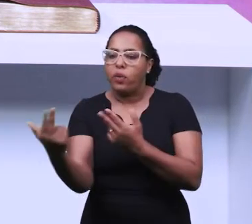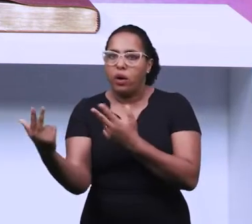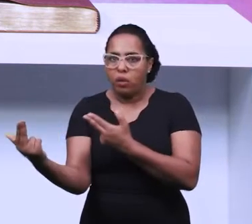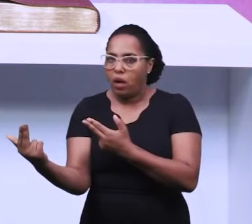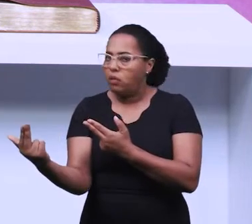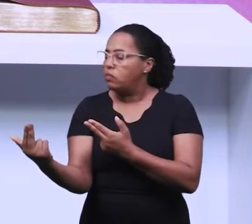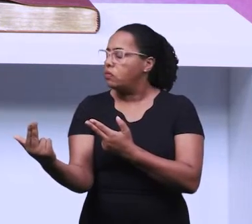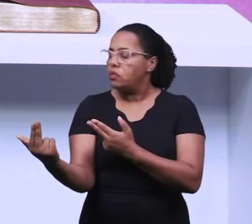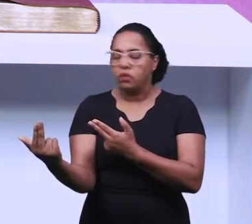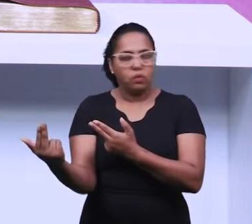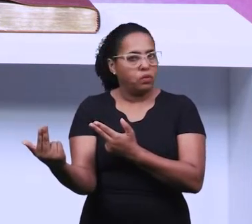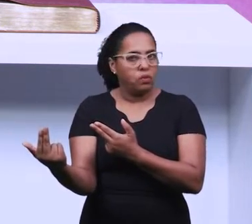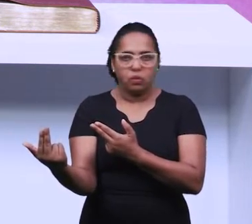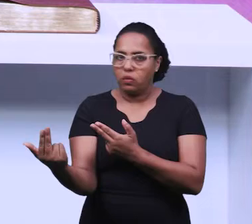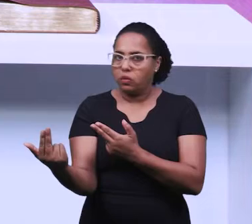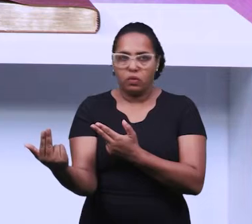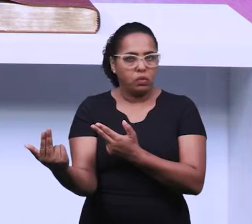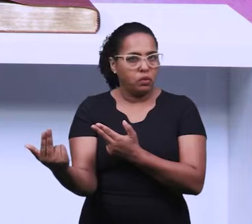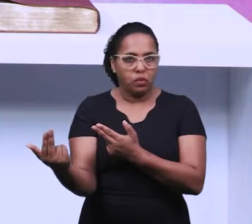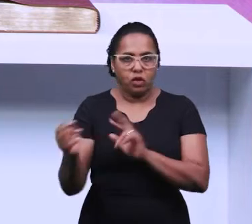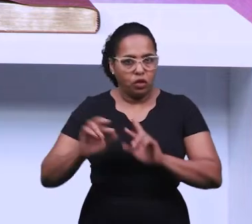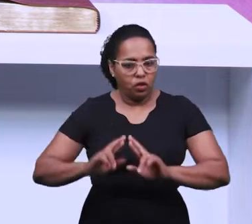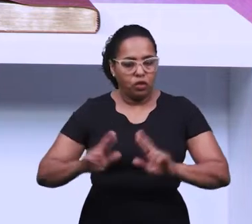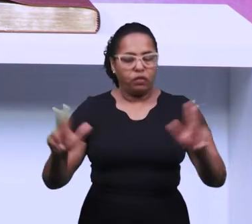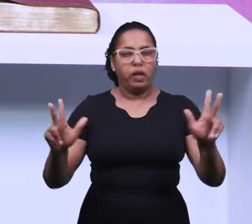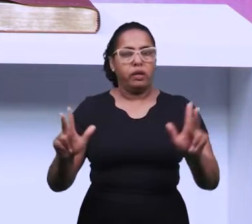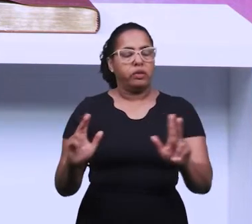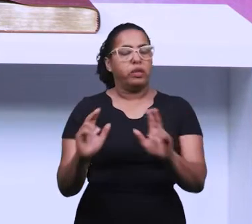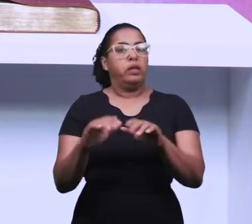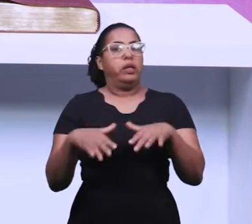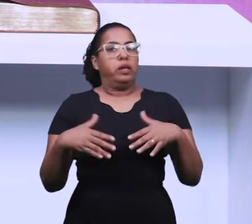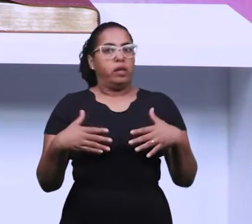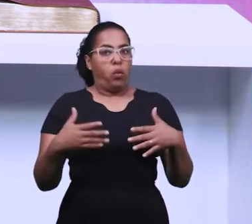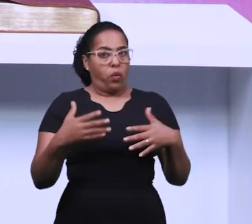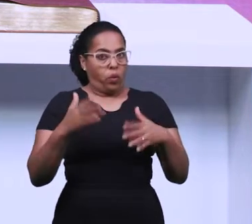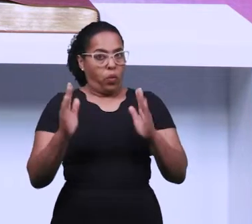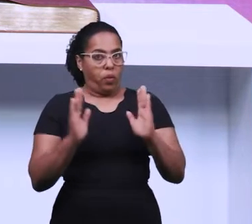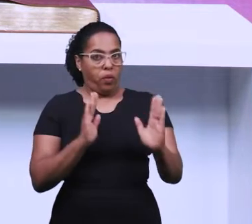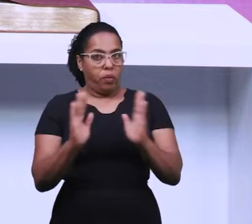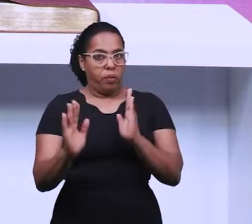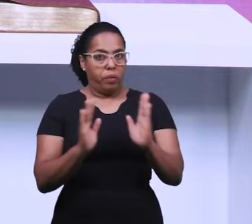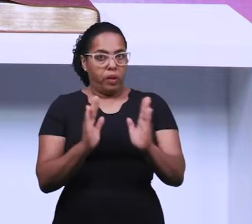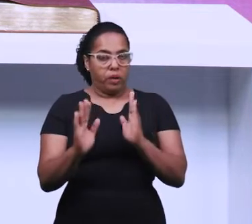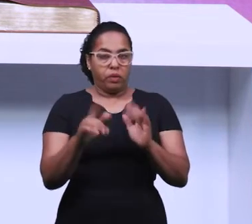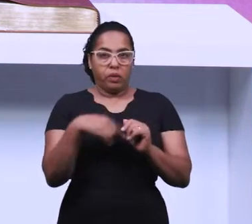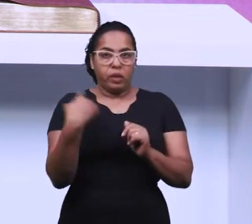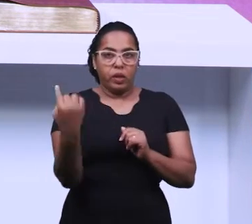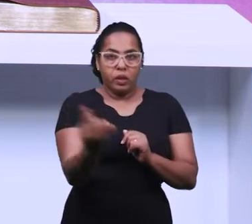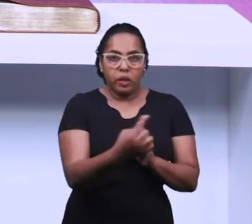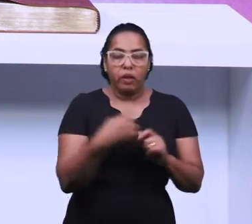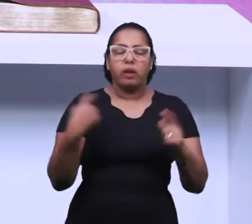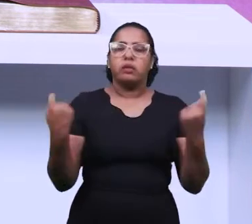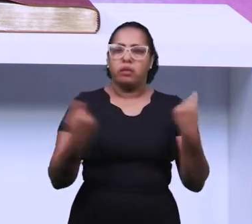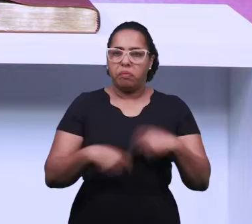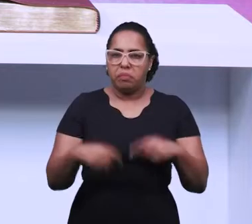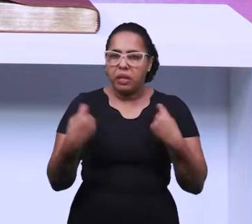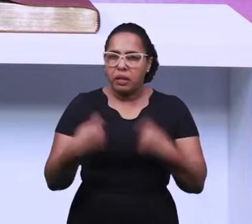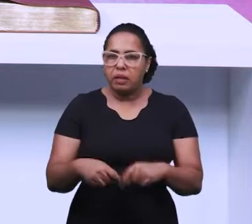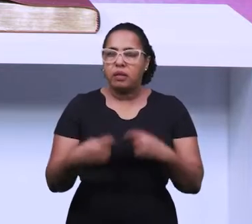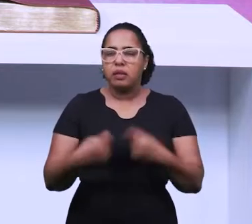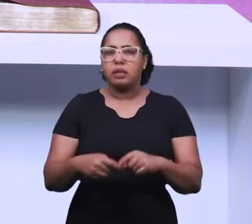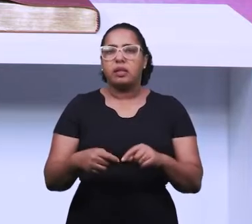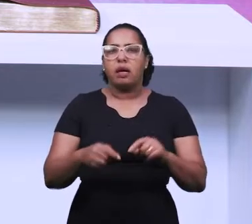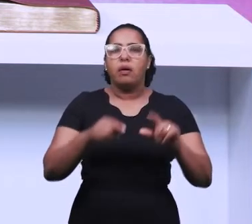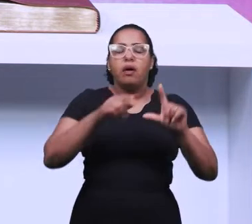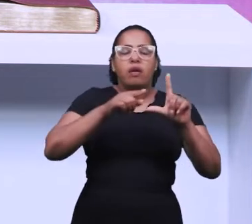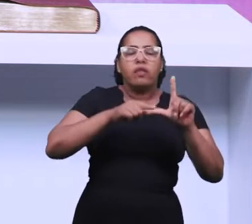sob o mesmo olhar que as outras vozes. Portanto, esse momento é sim onde nós devemos